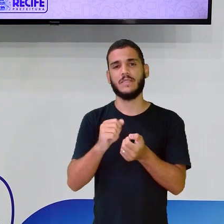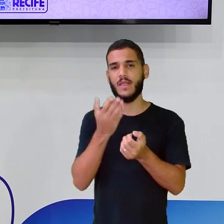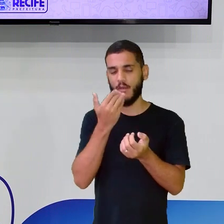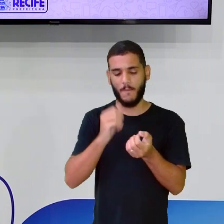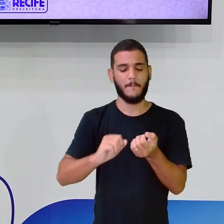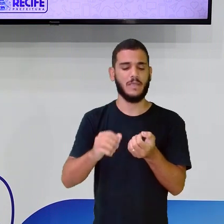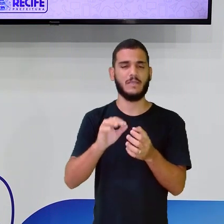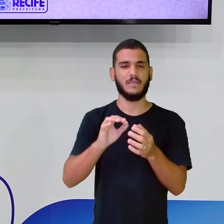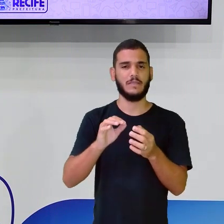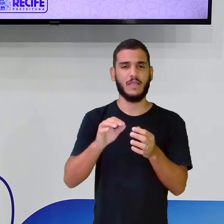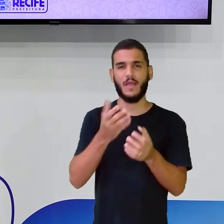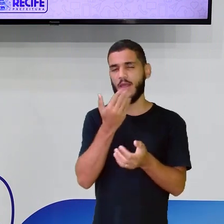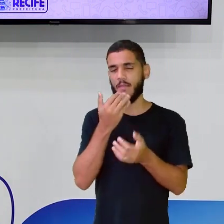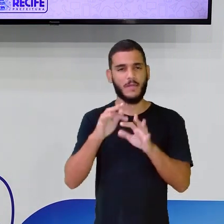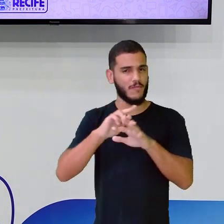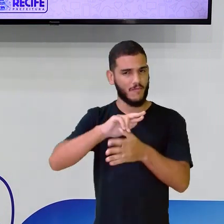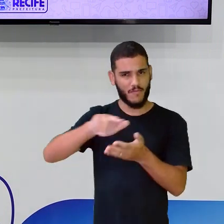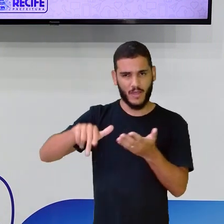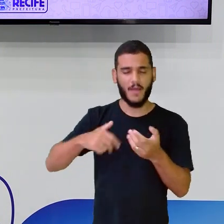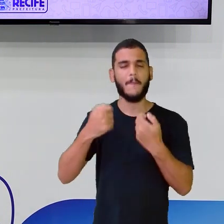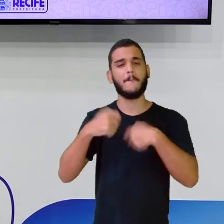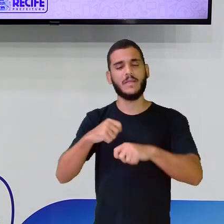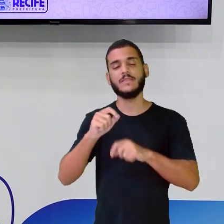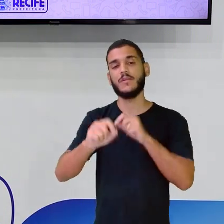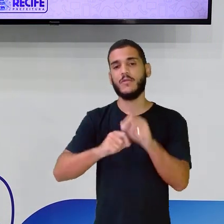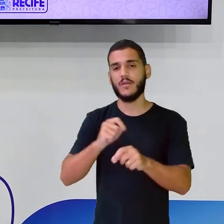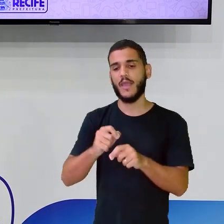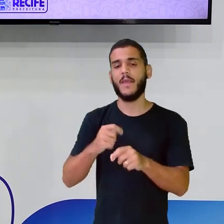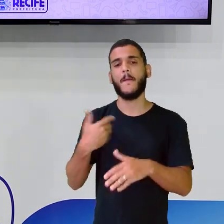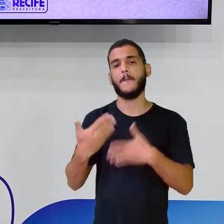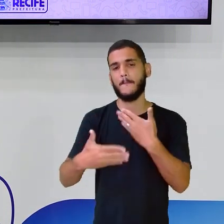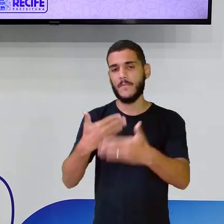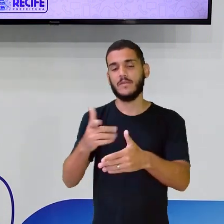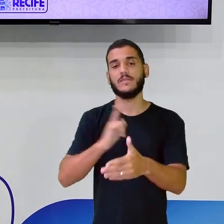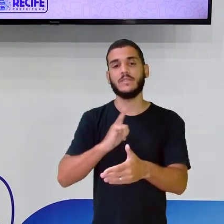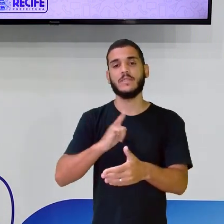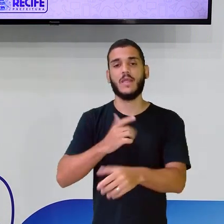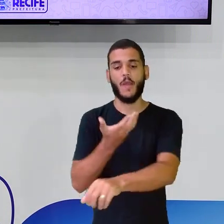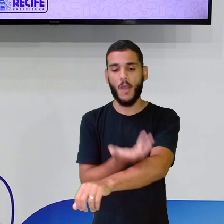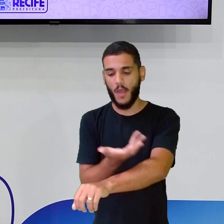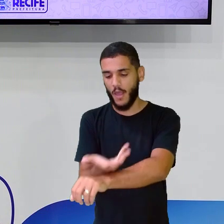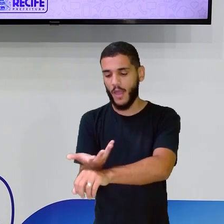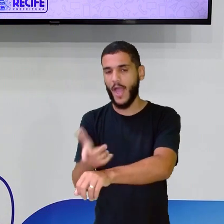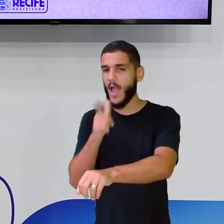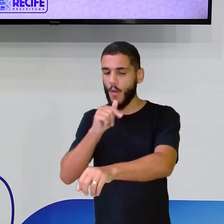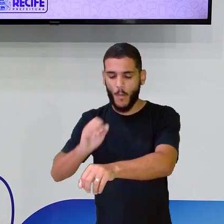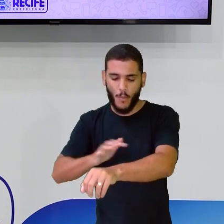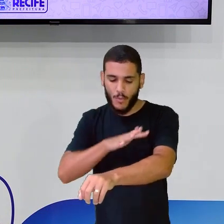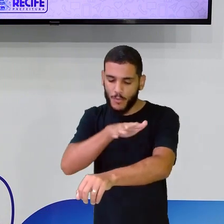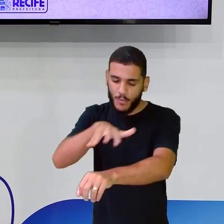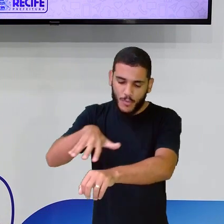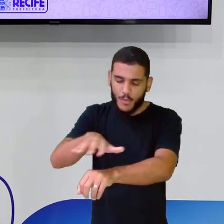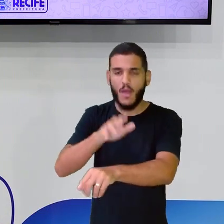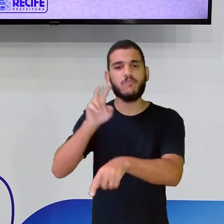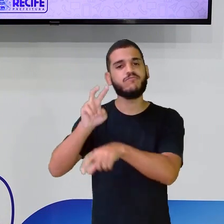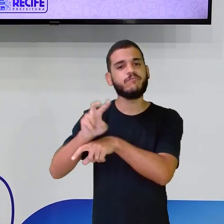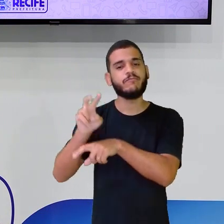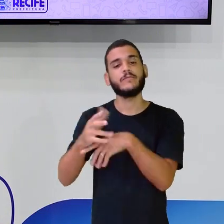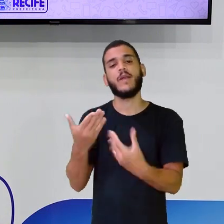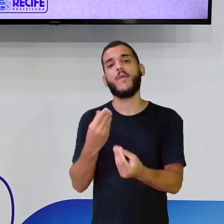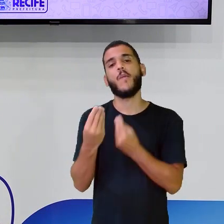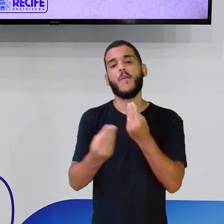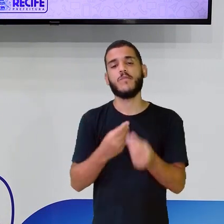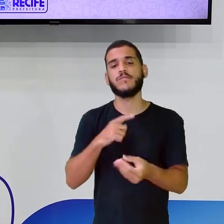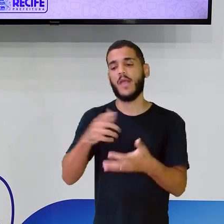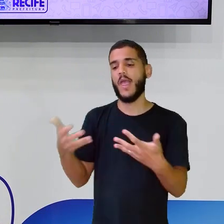precisa promover o processo de irrigação. Como é que eu vou comer os legumes, as verduras e as frutas se não